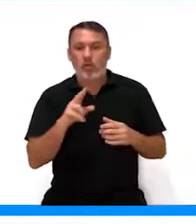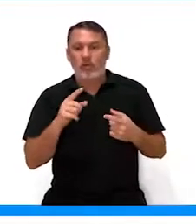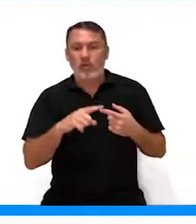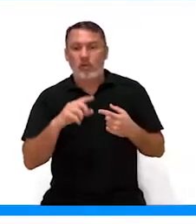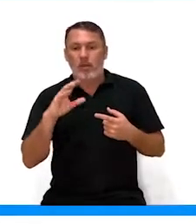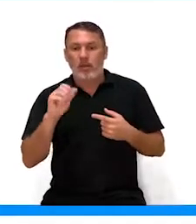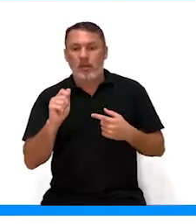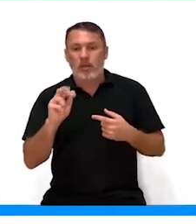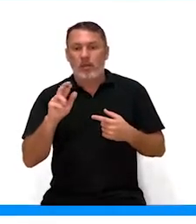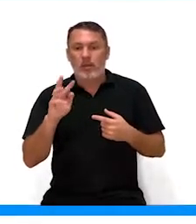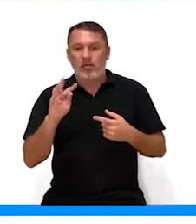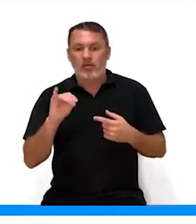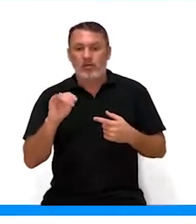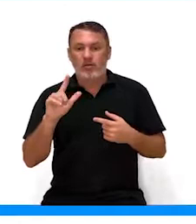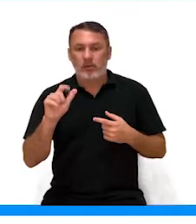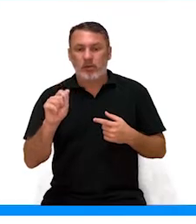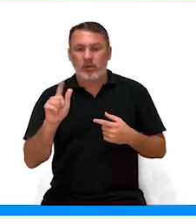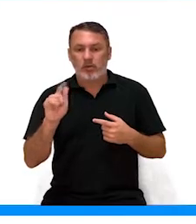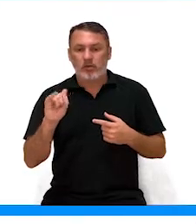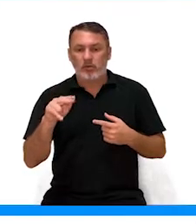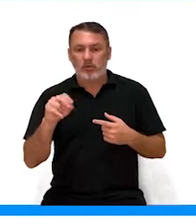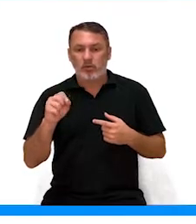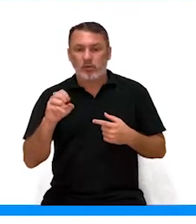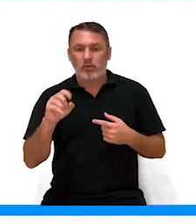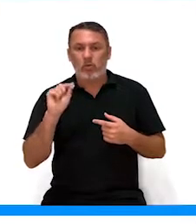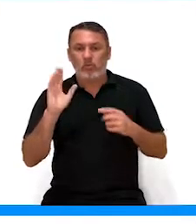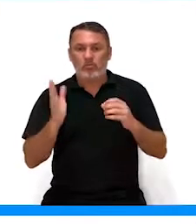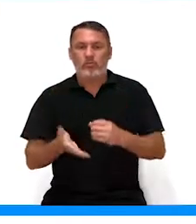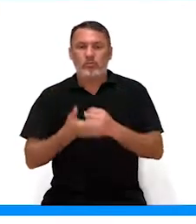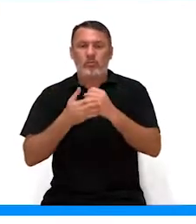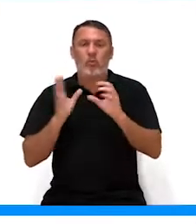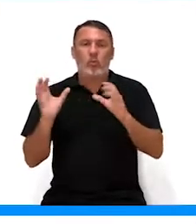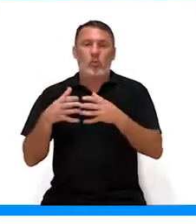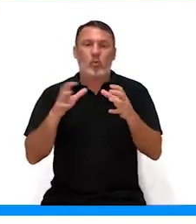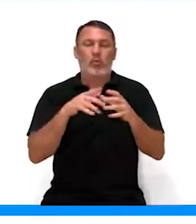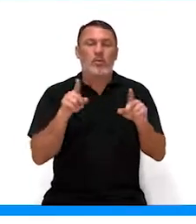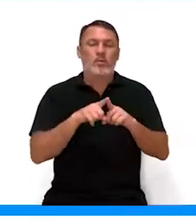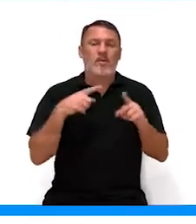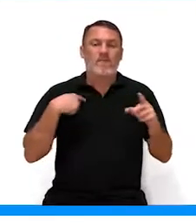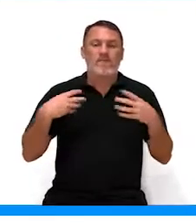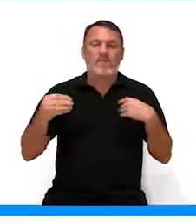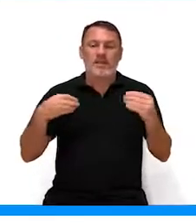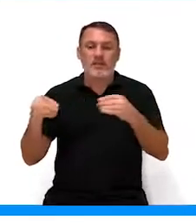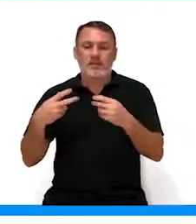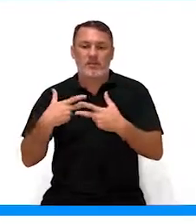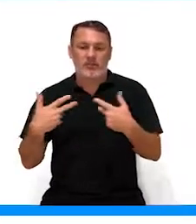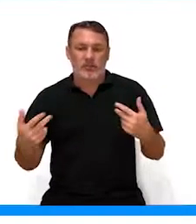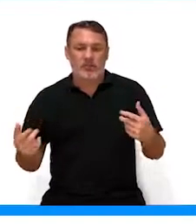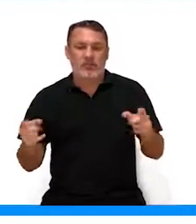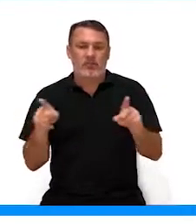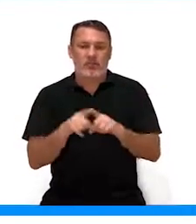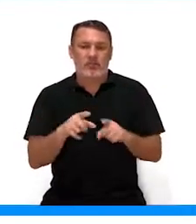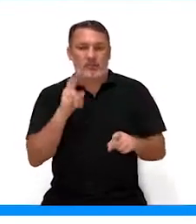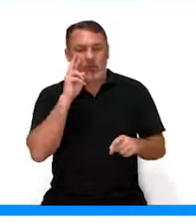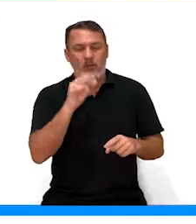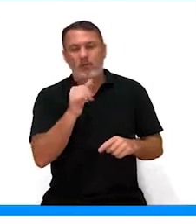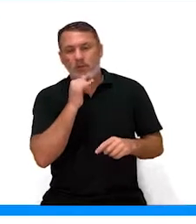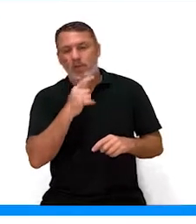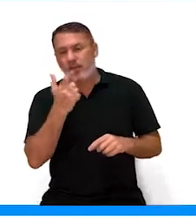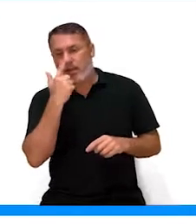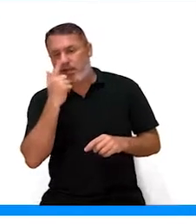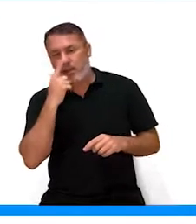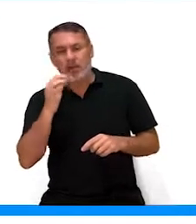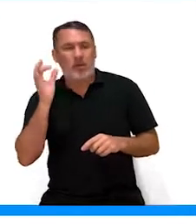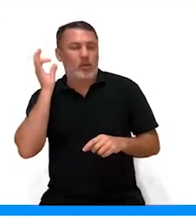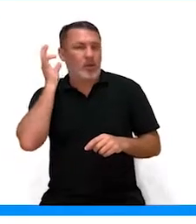o cartilaginoso, que é a cartilagem que dá sustentação para o nosso corpo, porém é uma sustentação com uma certa